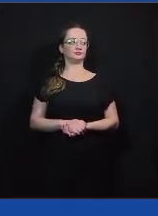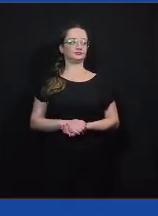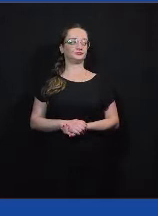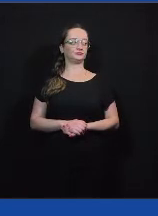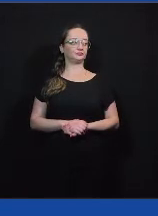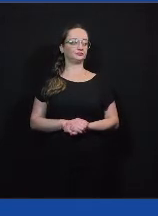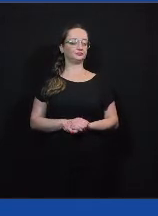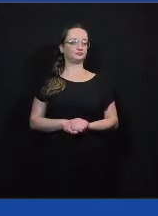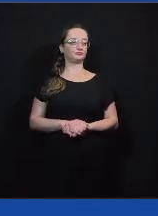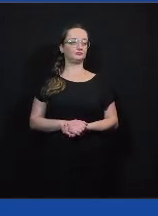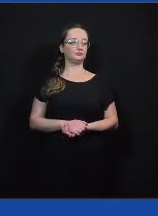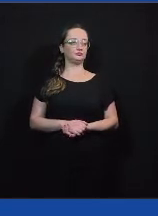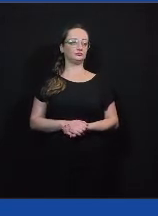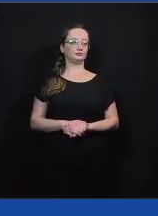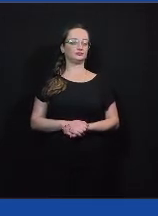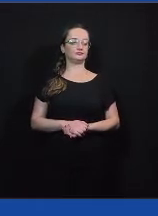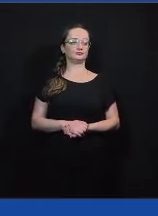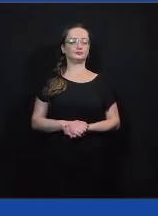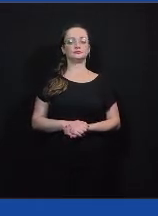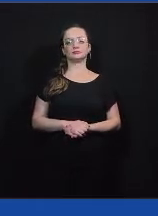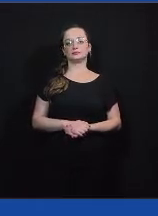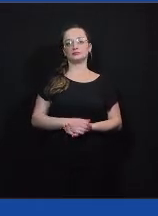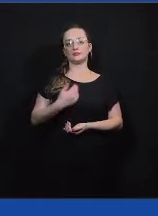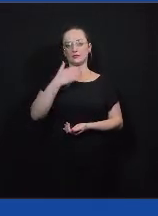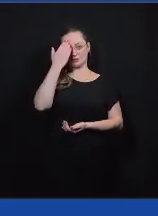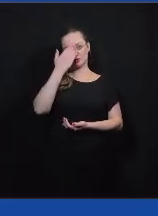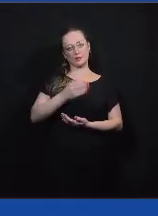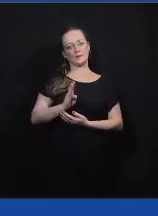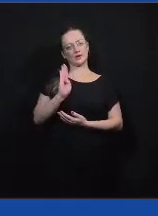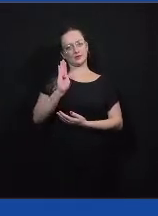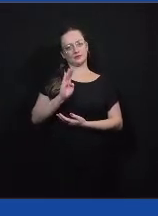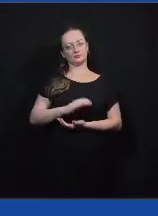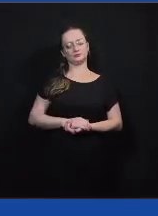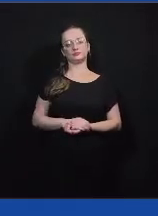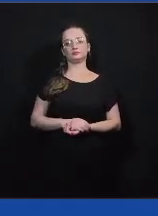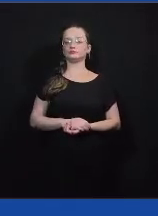jovem ah ah eu acho que é bem